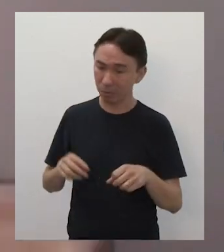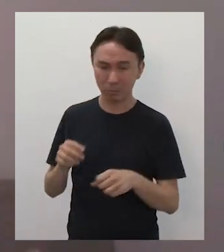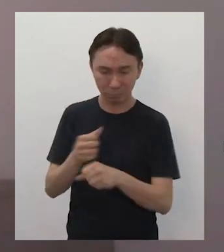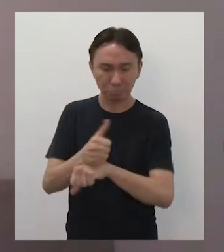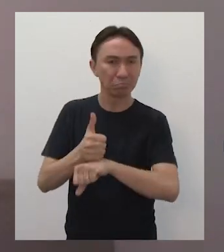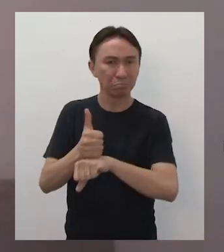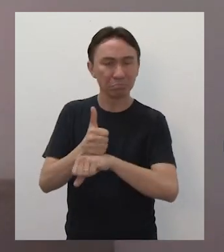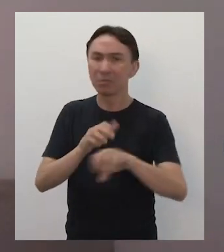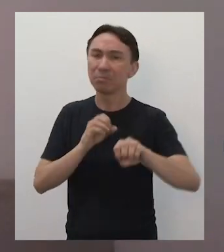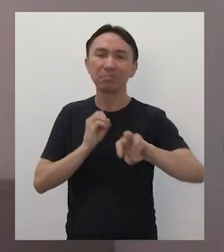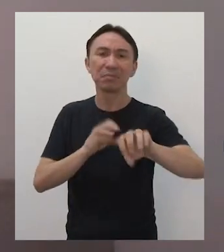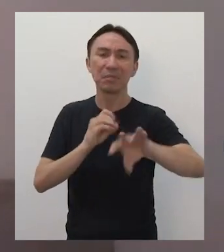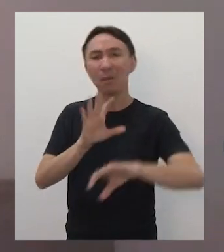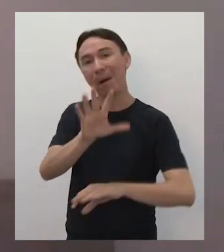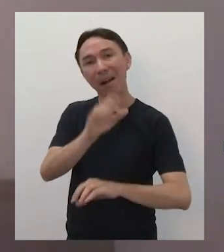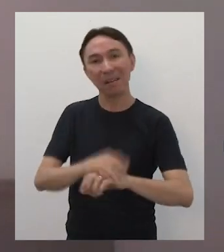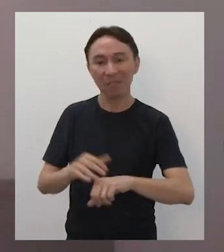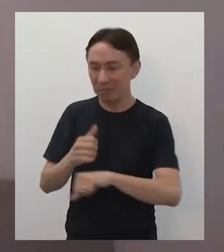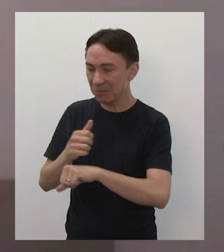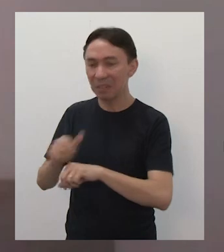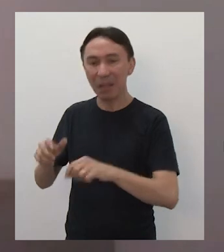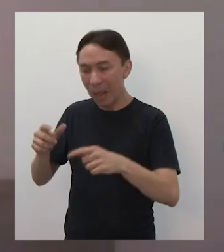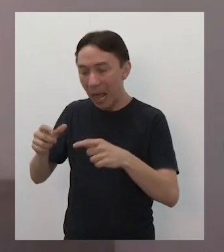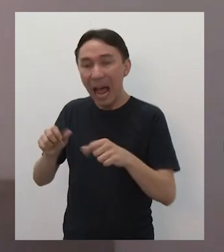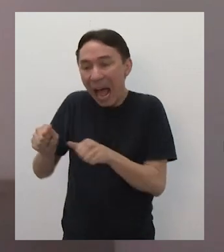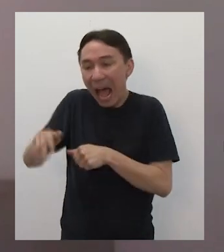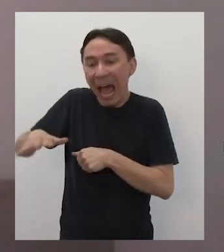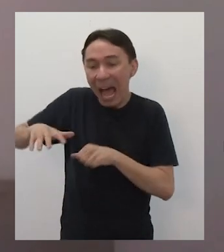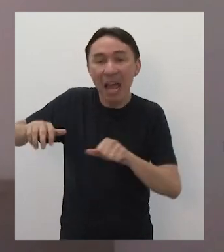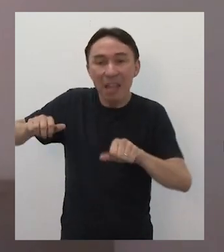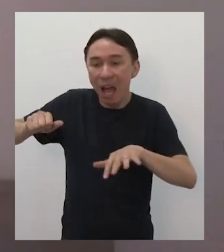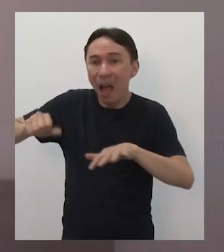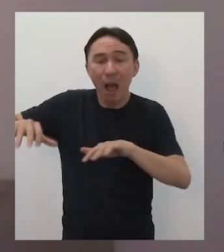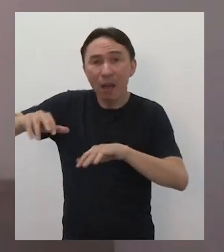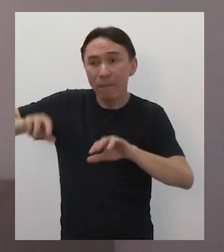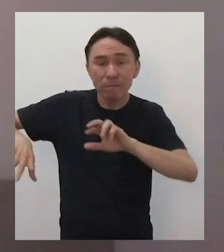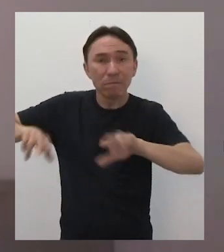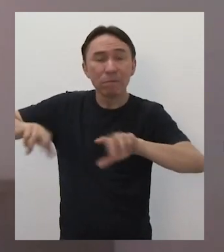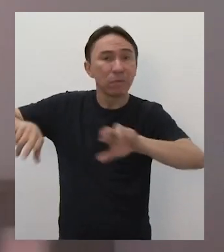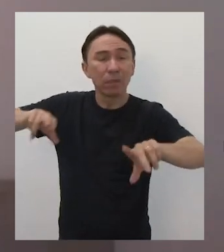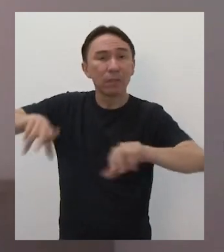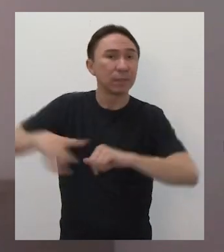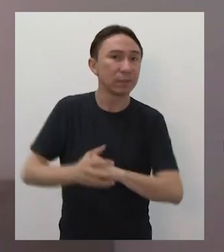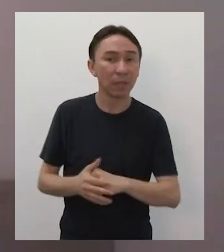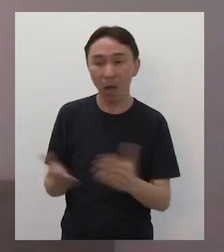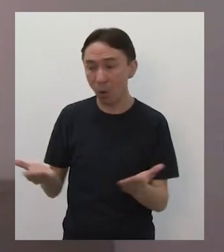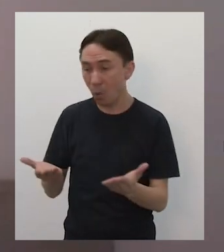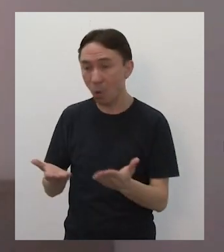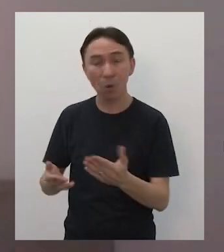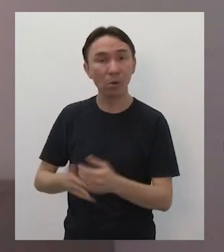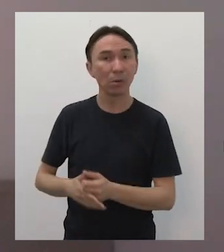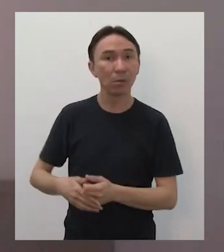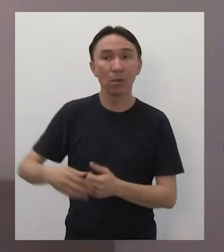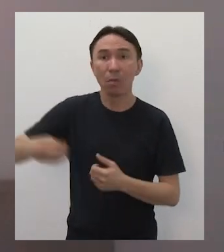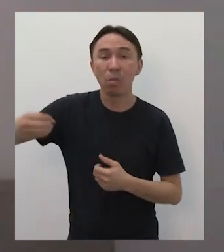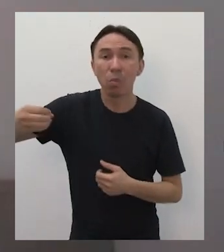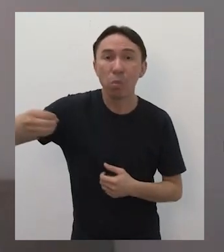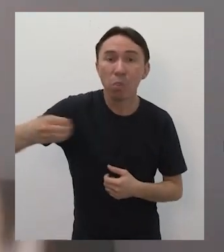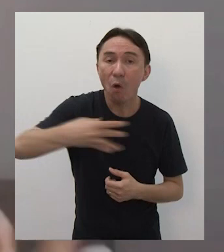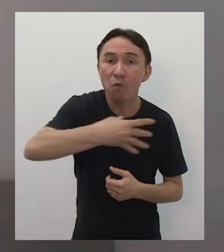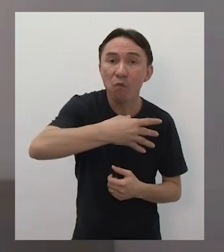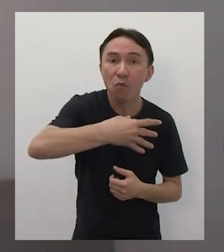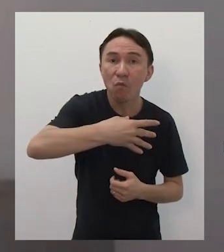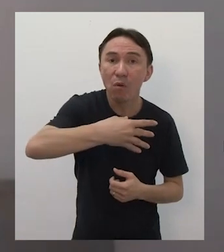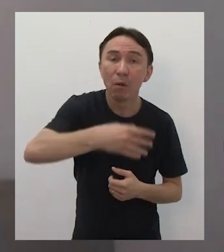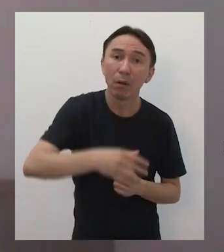com diferentes atuações, e agora, inclusive, com um novo desafio. Claudineia, imagino que